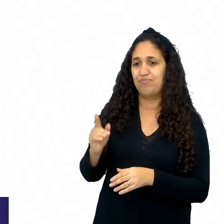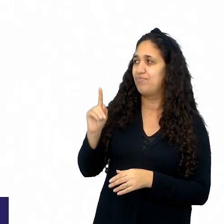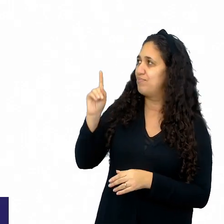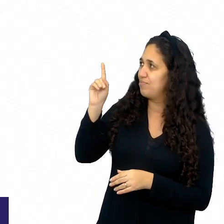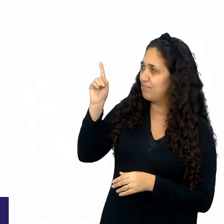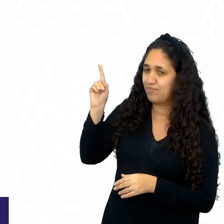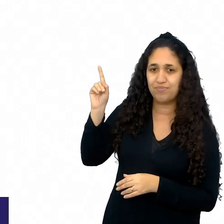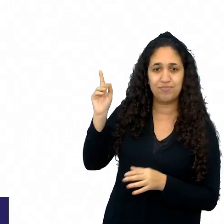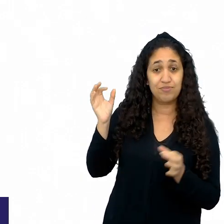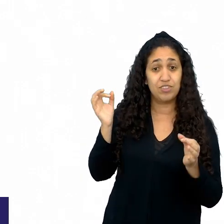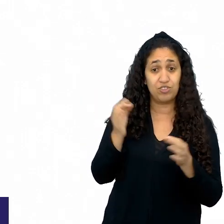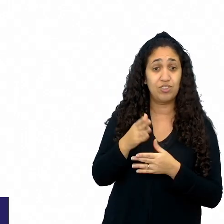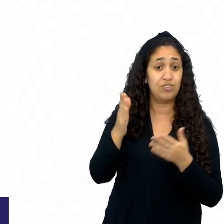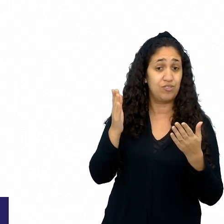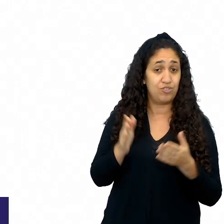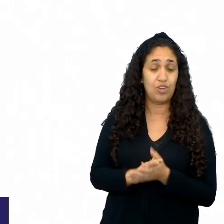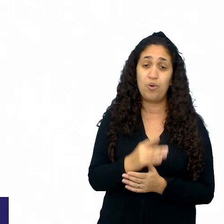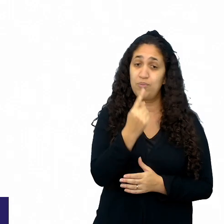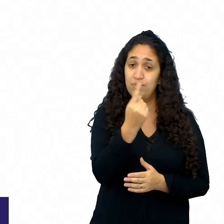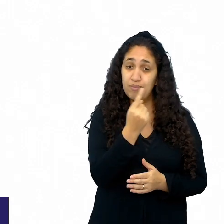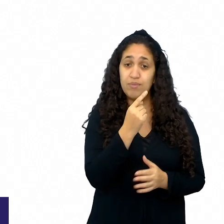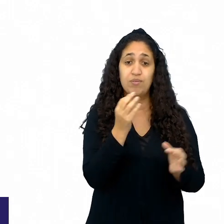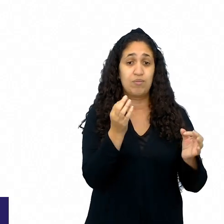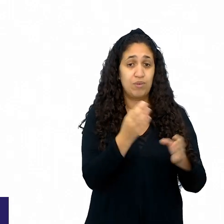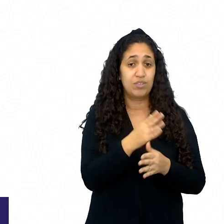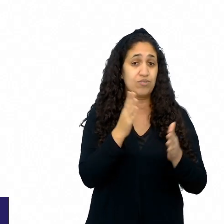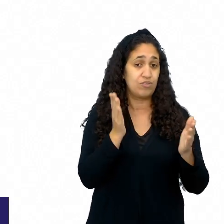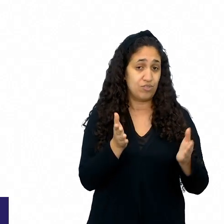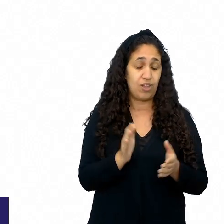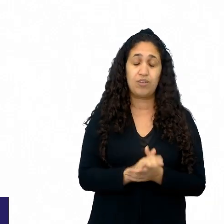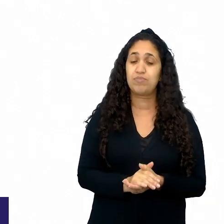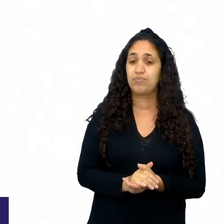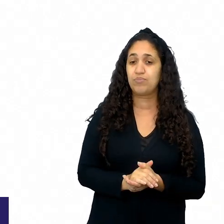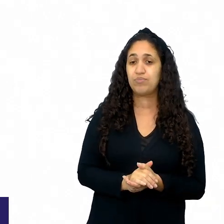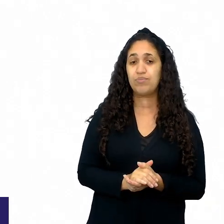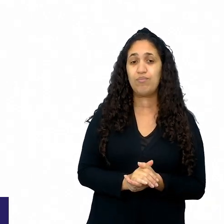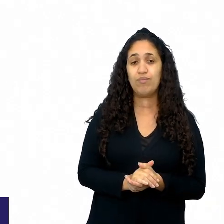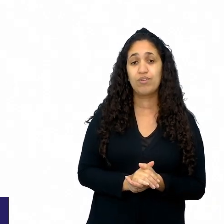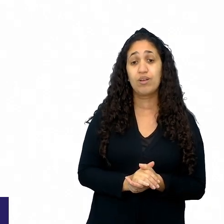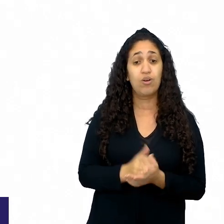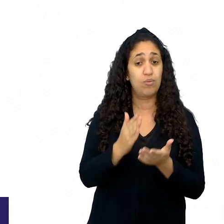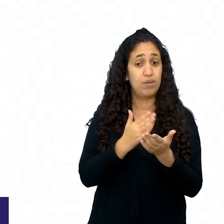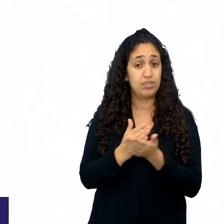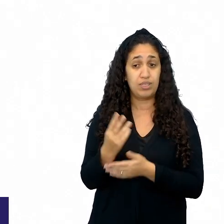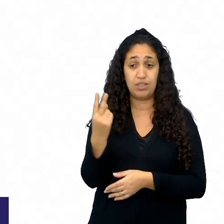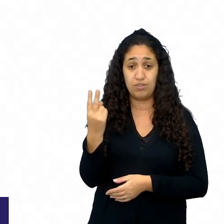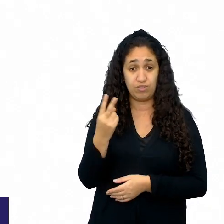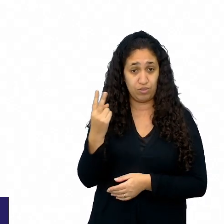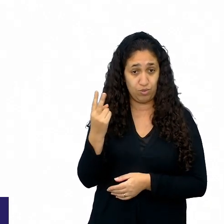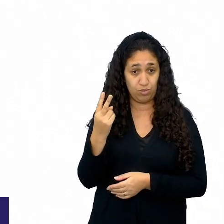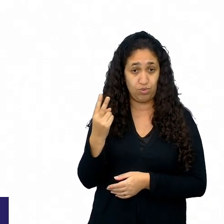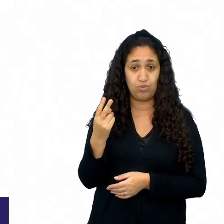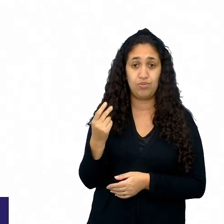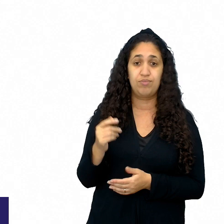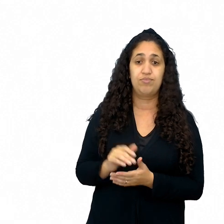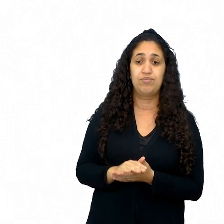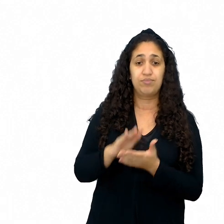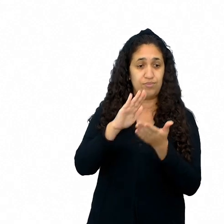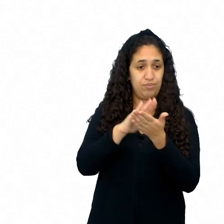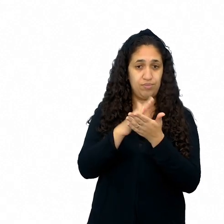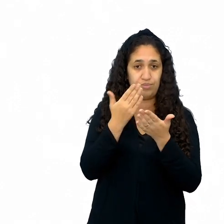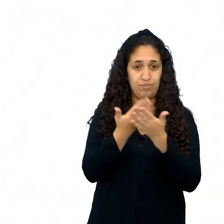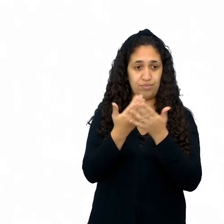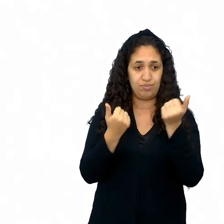né, fechamos o primeiro momento, com isso fechamos o primeiro momento, vamos para o segundo, em que trataremos de forma